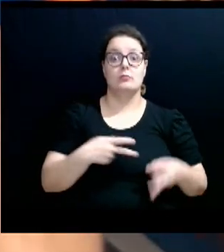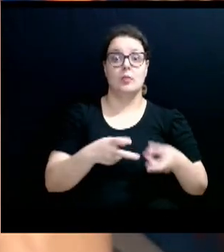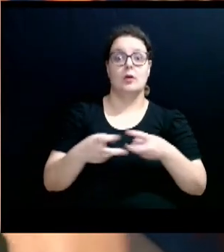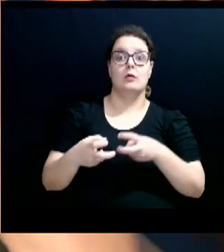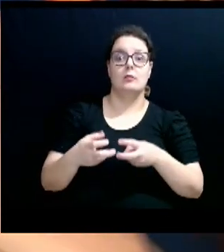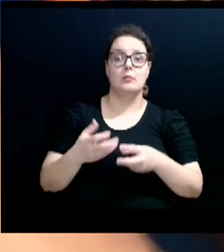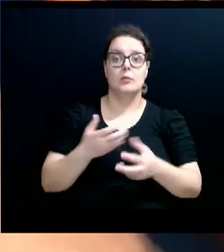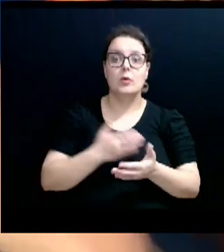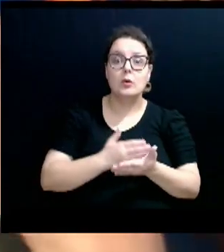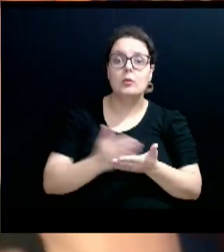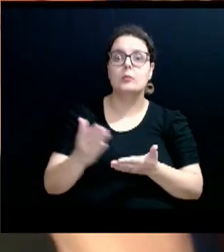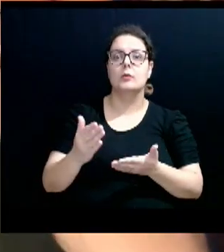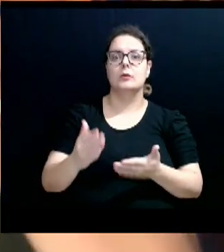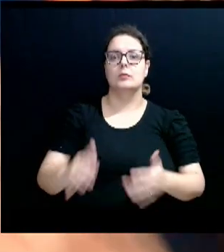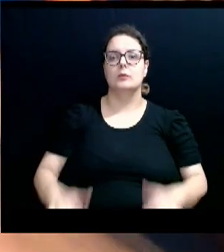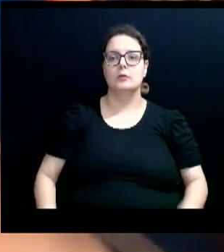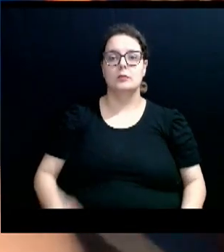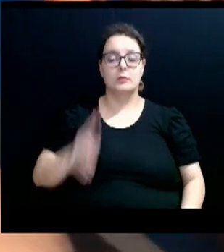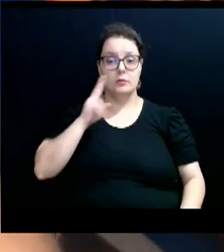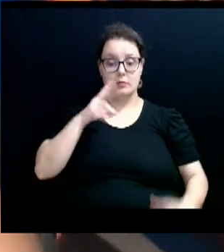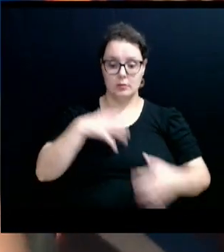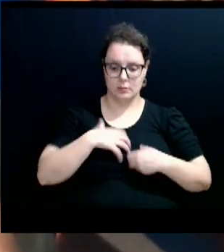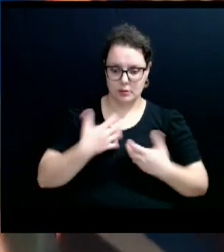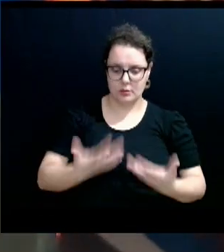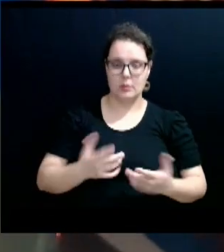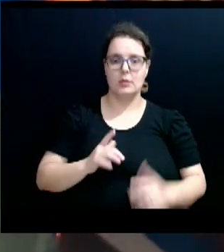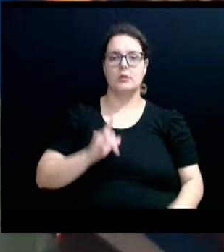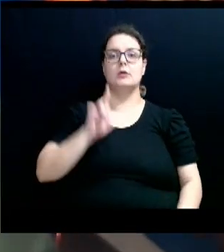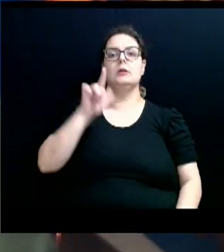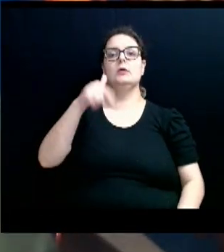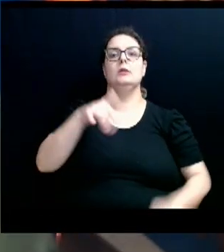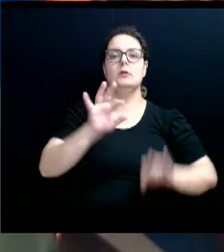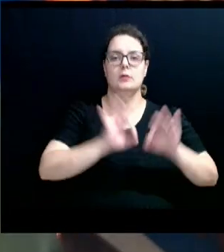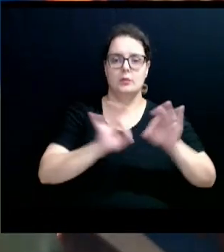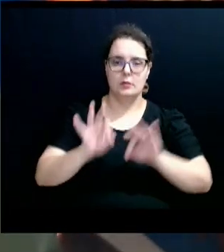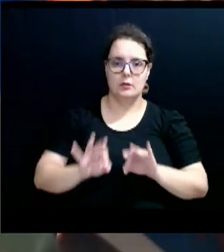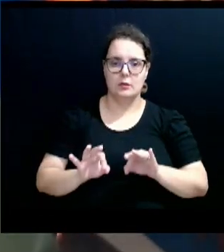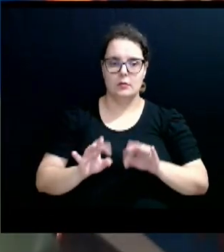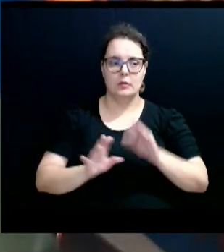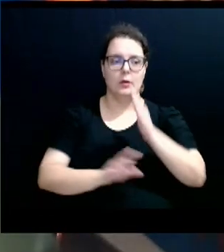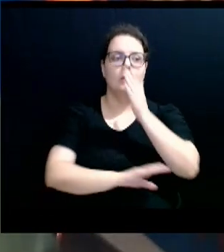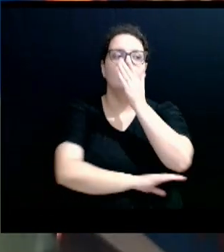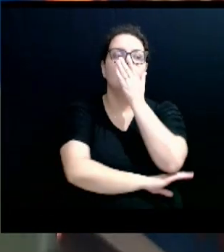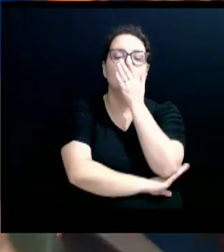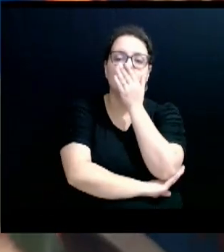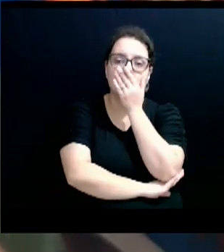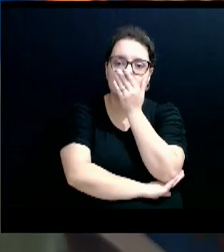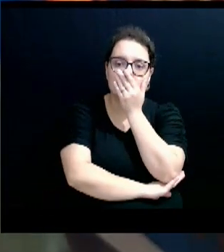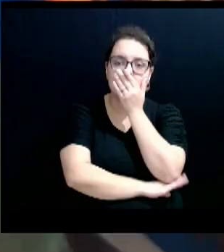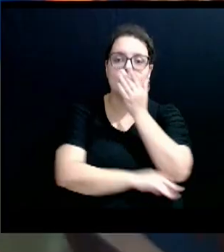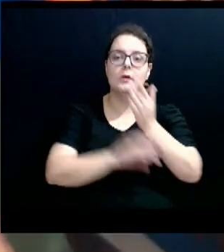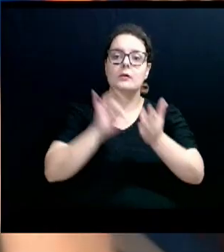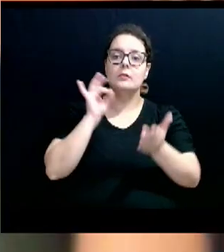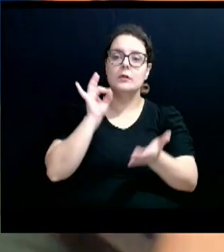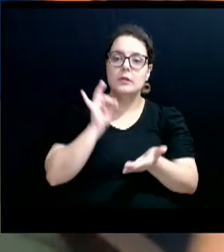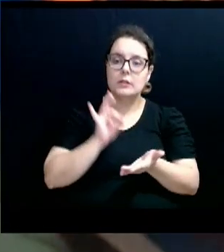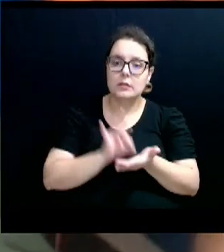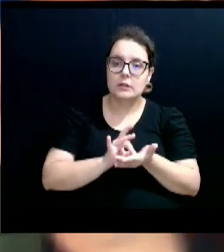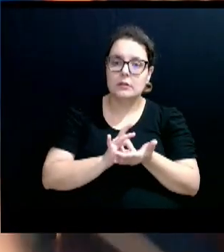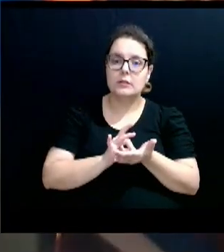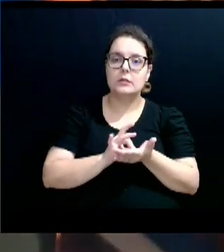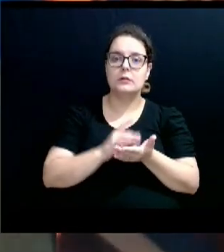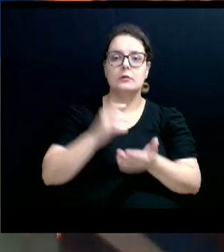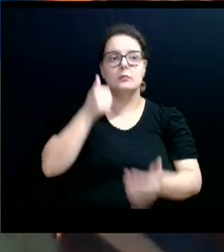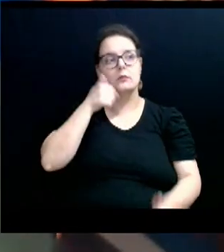vem o sentimento e depois a gente elabora aquilo. Nossa, é verdade. A minha avó, meu